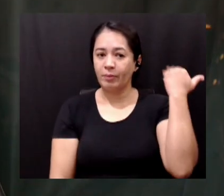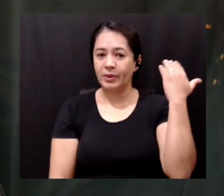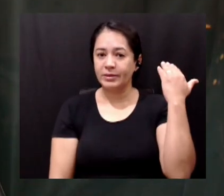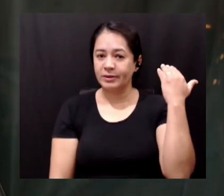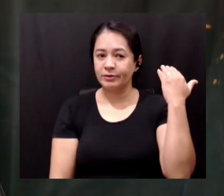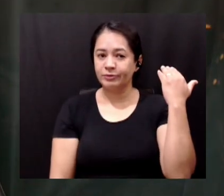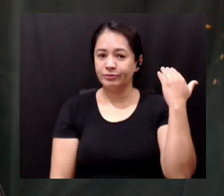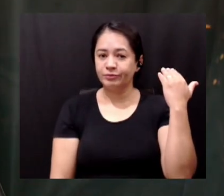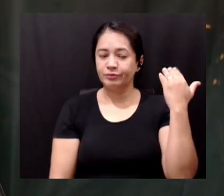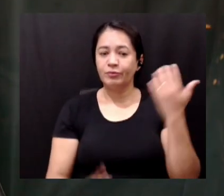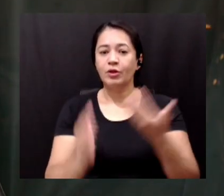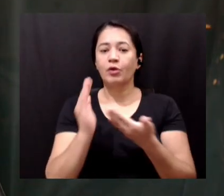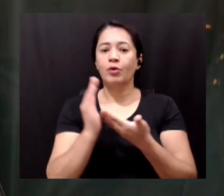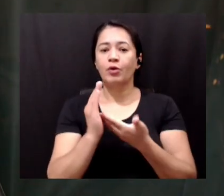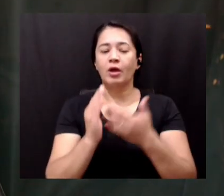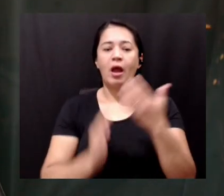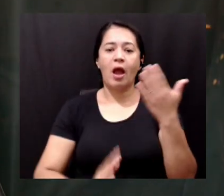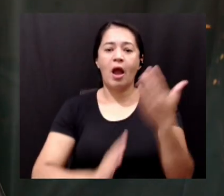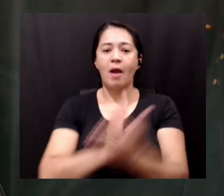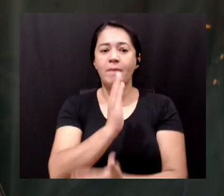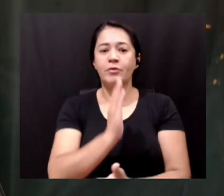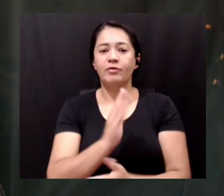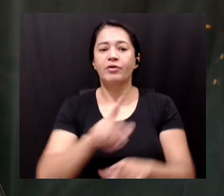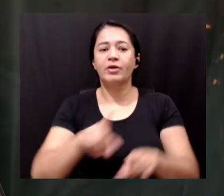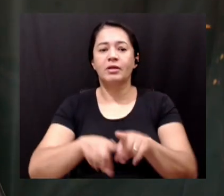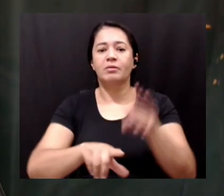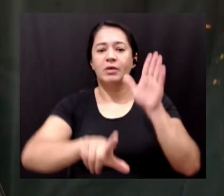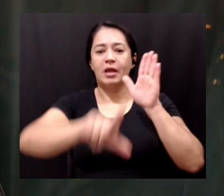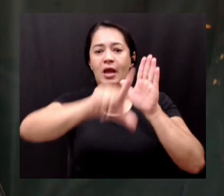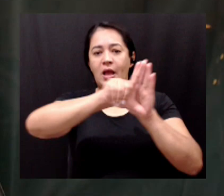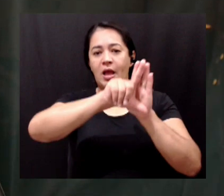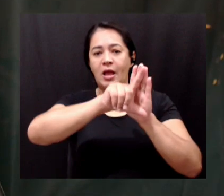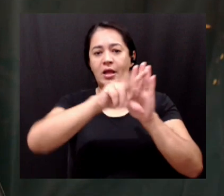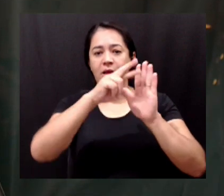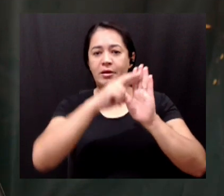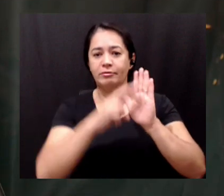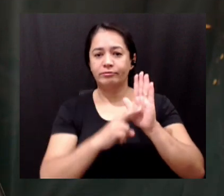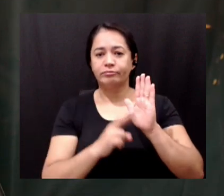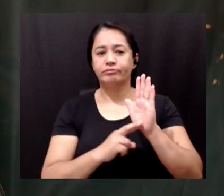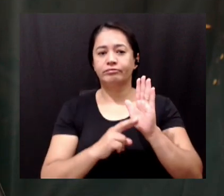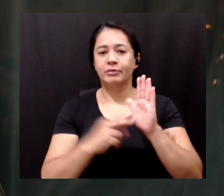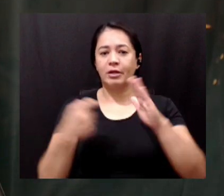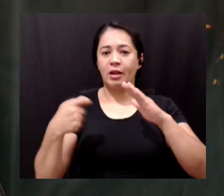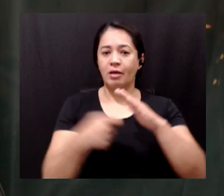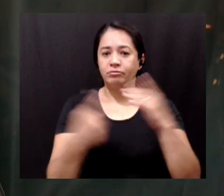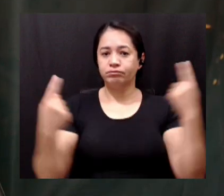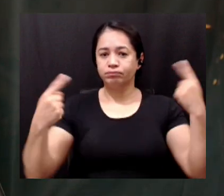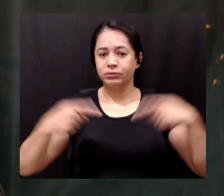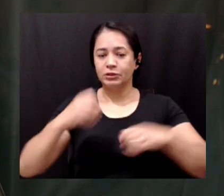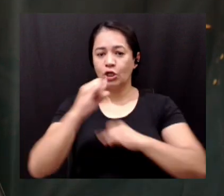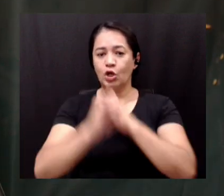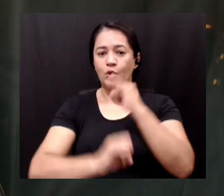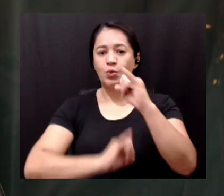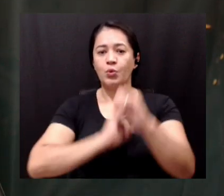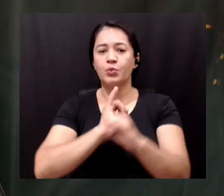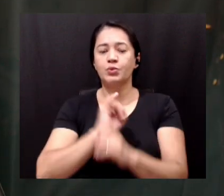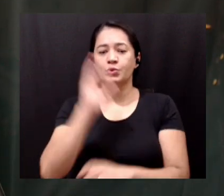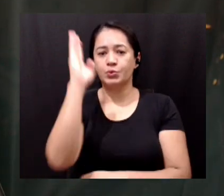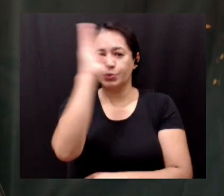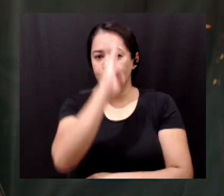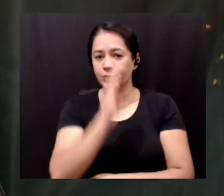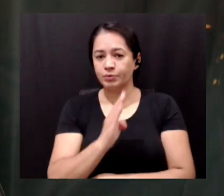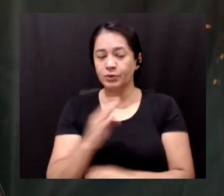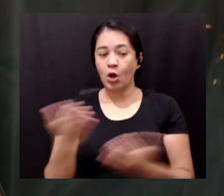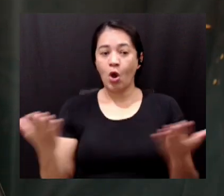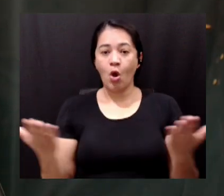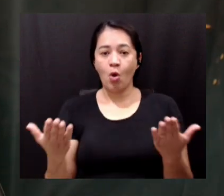sancionou uma lei que regulamenta as apostas online no nosso país. Hoje nós vamos falar sobre as bets no Brasil e por isso nós